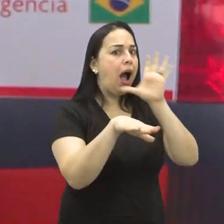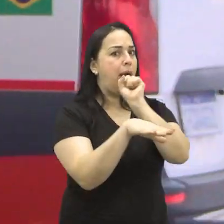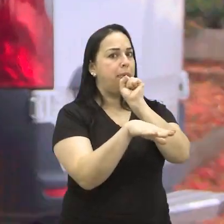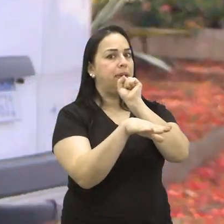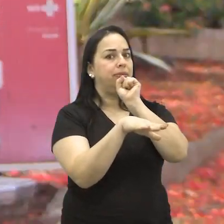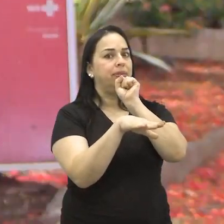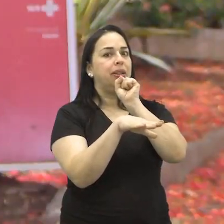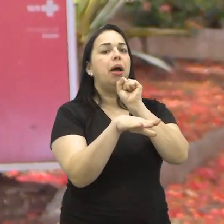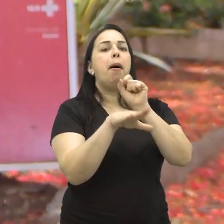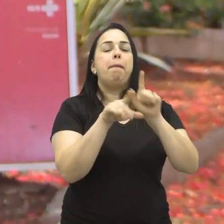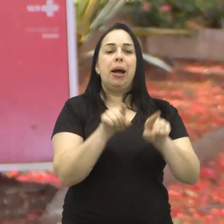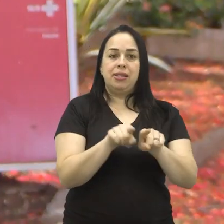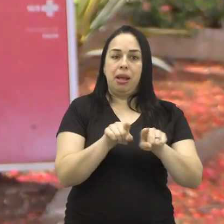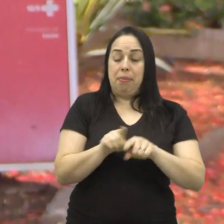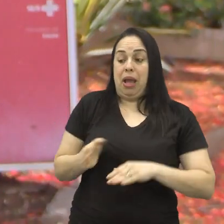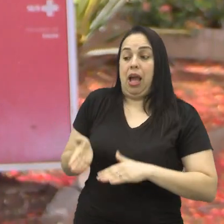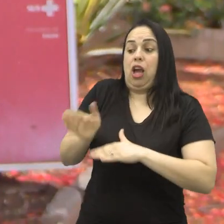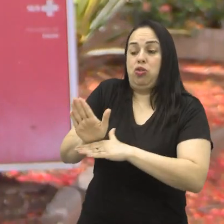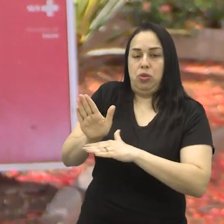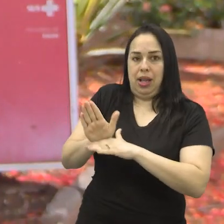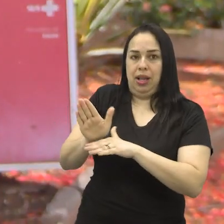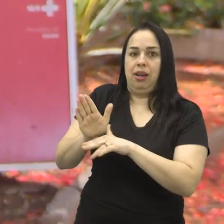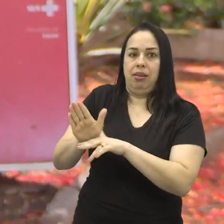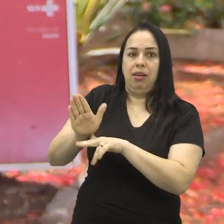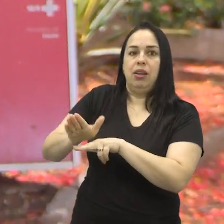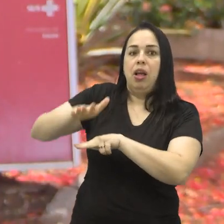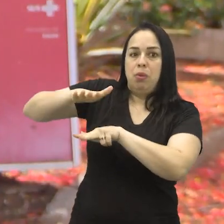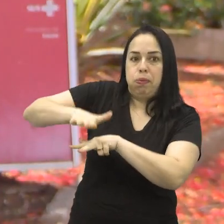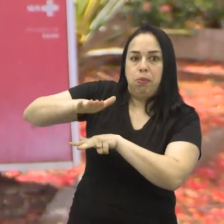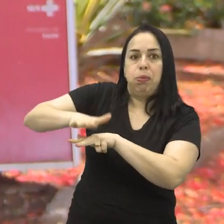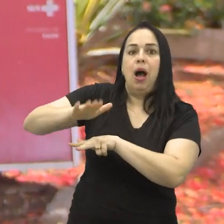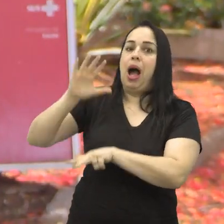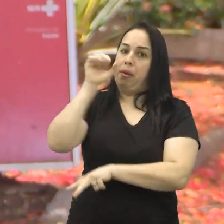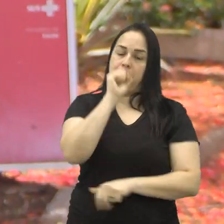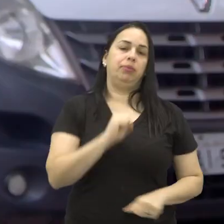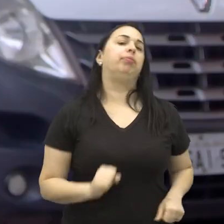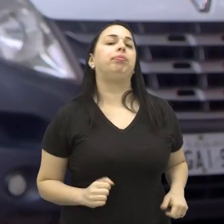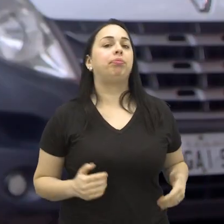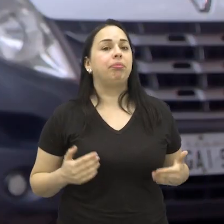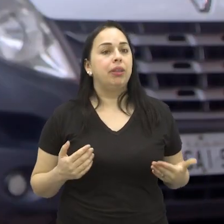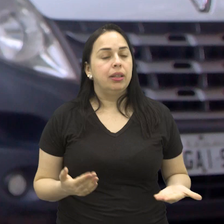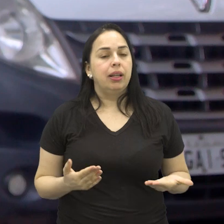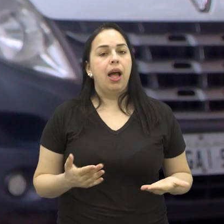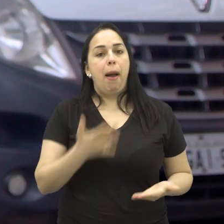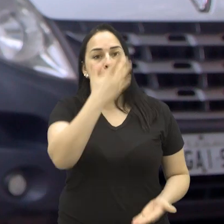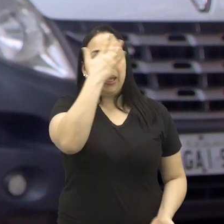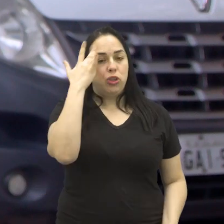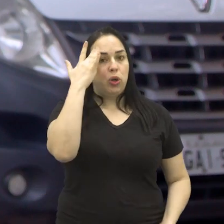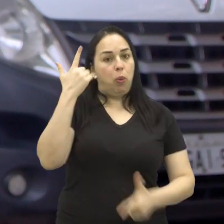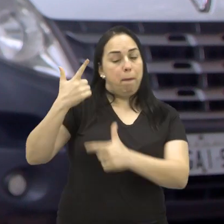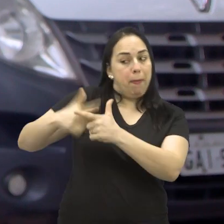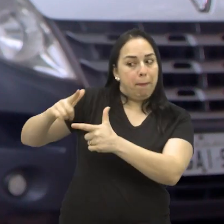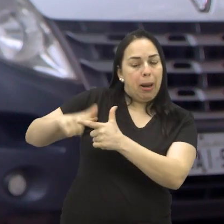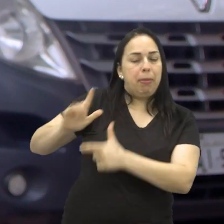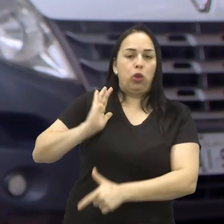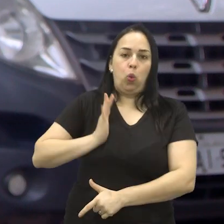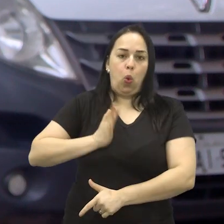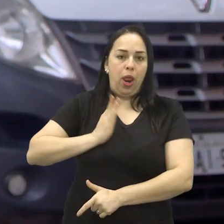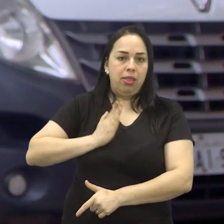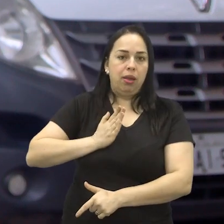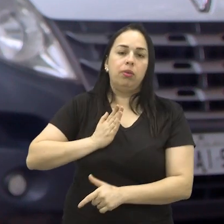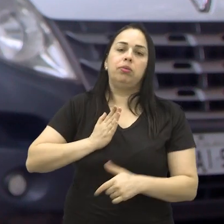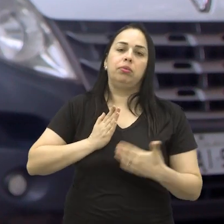é estar preparado para realizar os primeiros socorros em caso de emergência. Normalmente a pessoa com esse tipo de